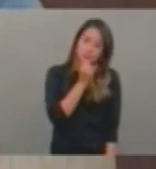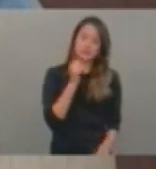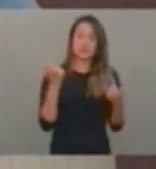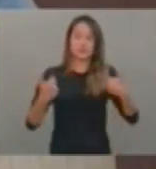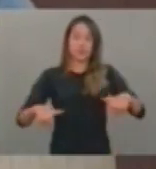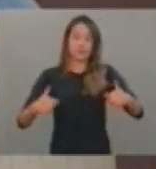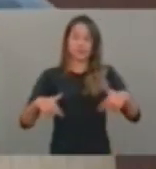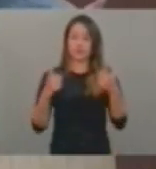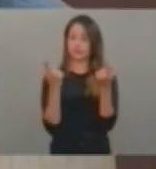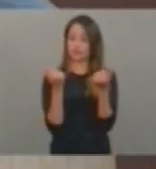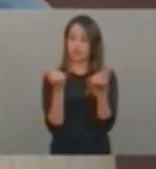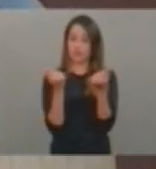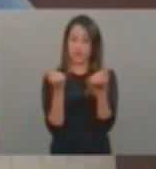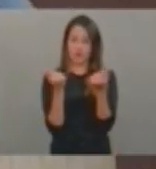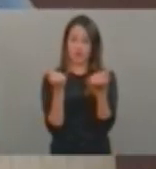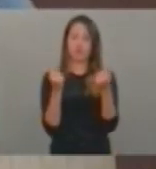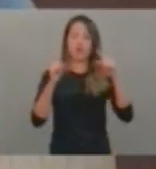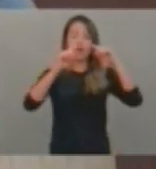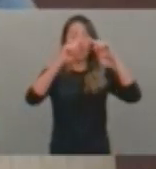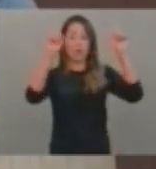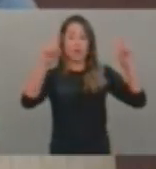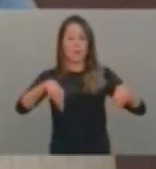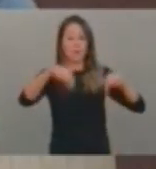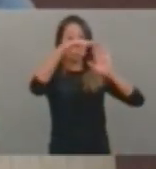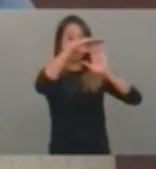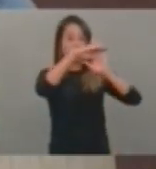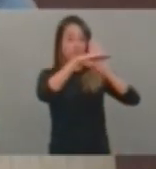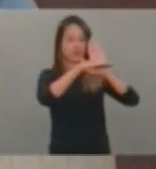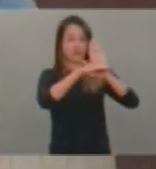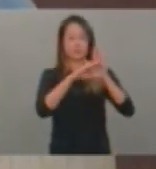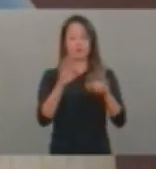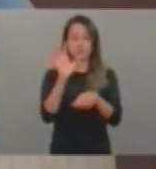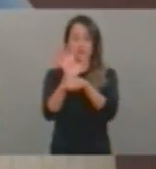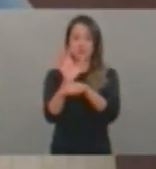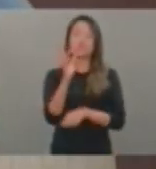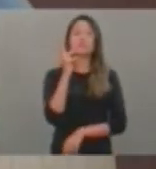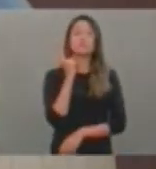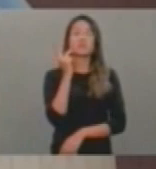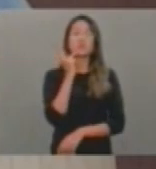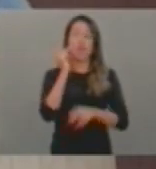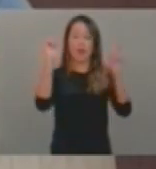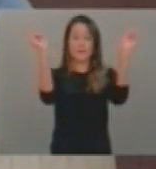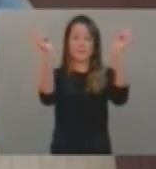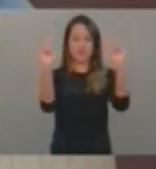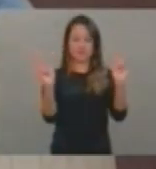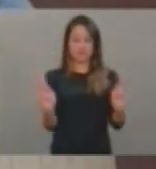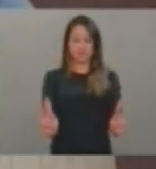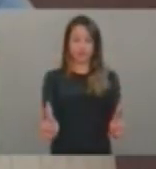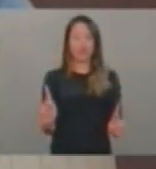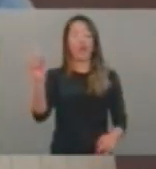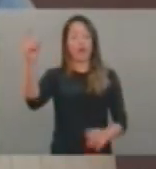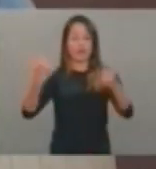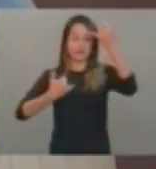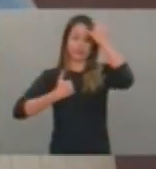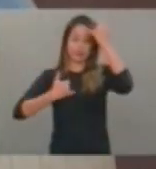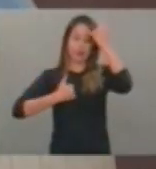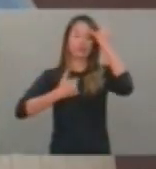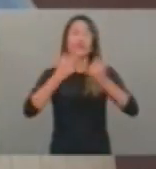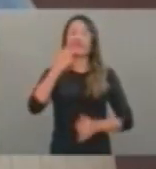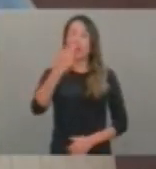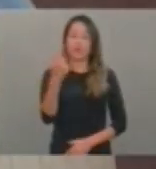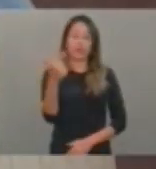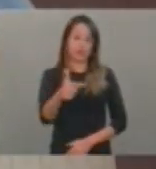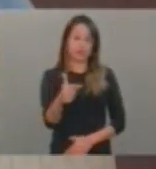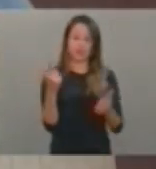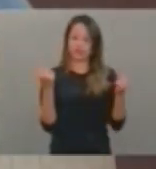recursos necessários a colocar em prática o famoso Pacto Ceará-Pacífico, que é o projeto, o plano que o